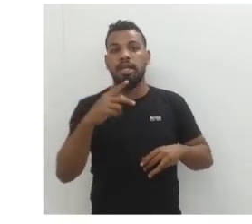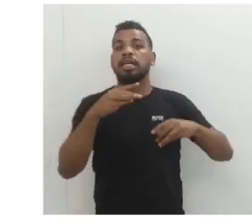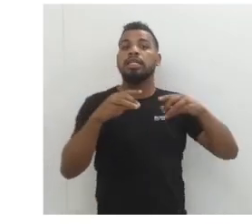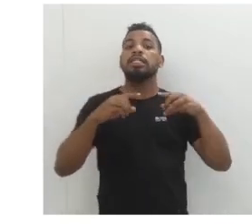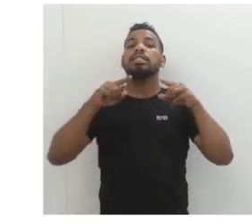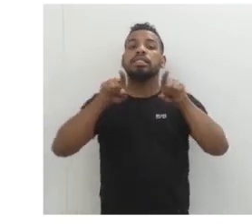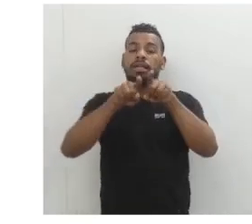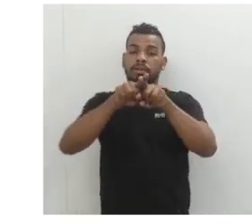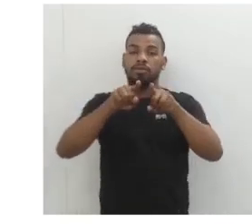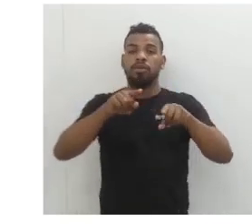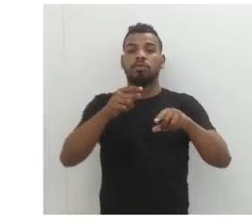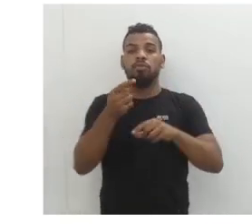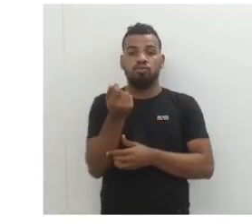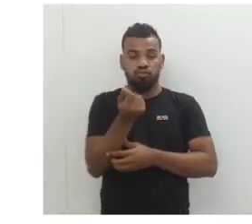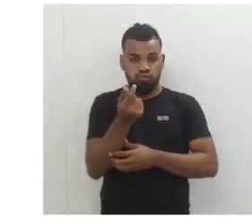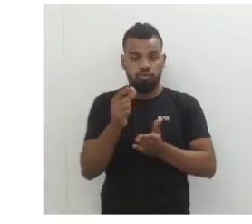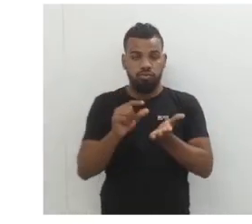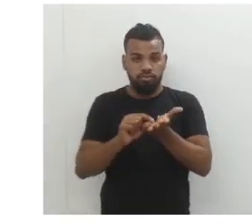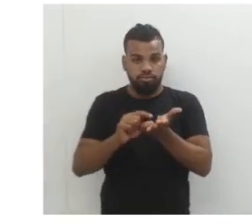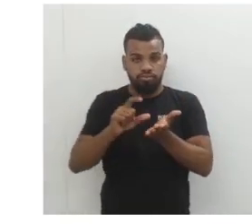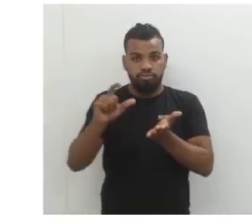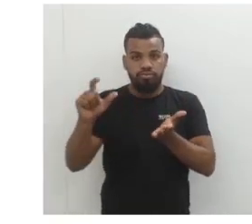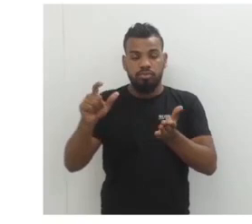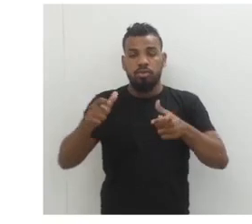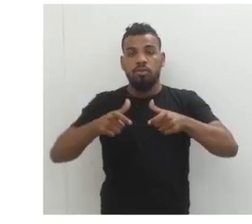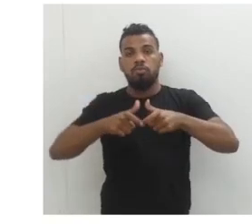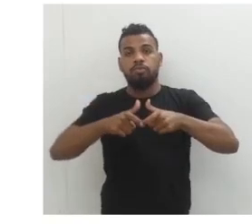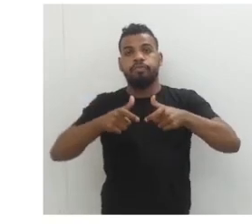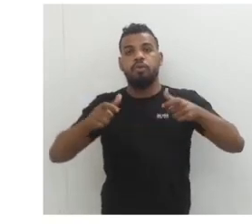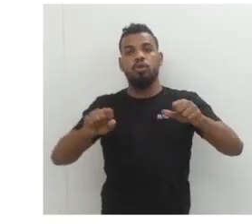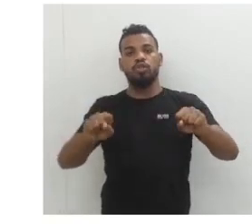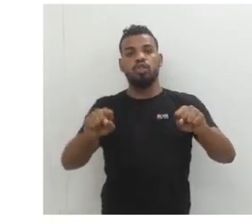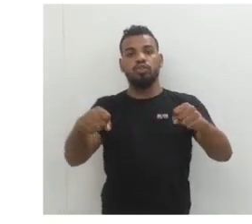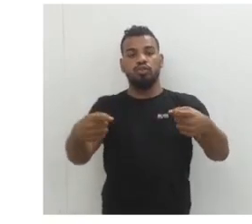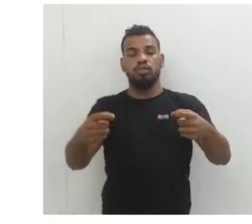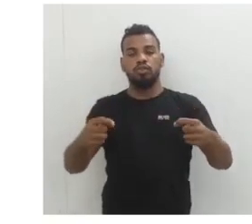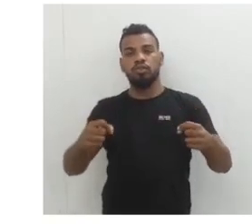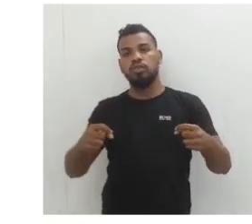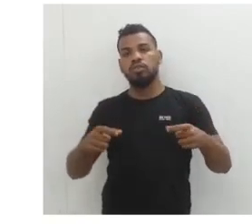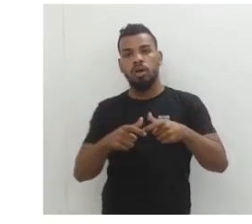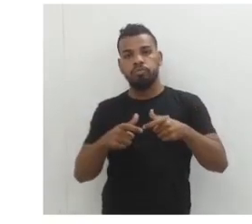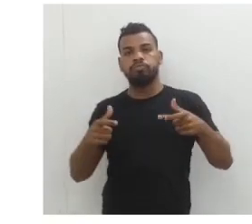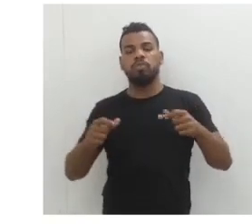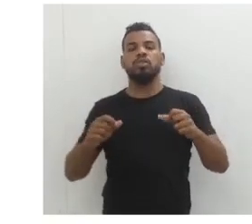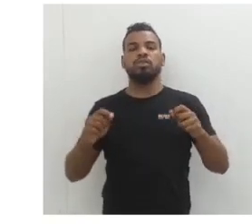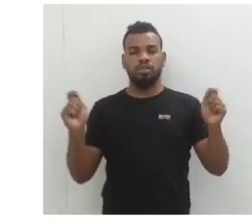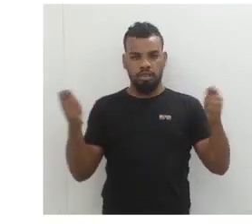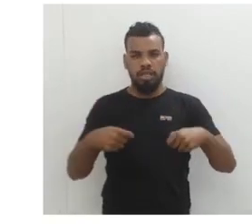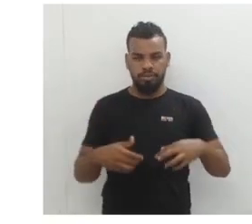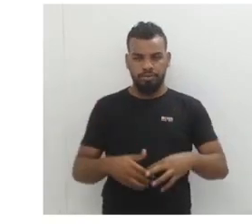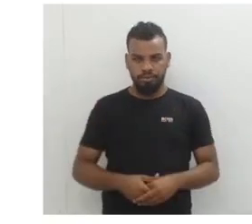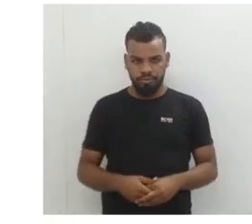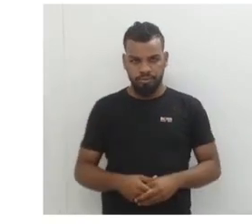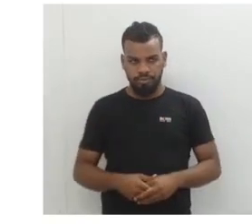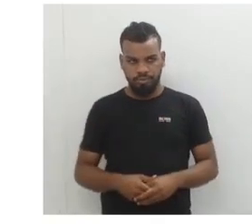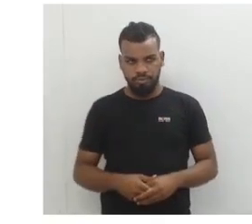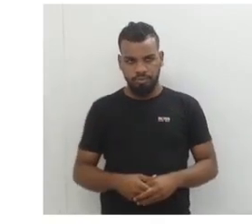de renda que impulsionasse o esforço da industrialização.